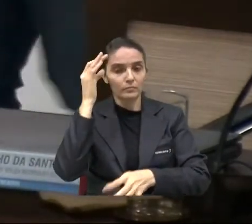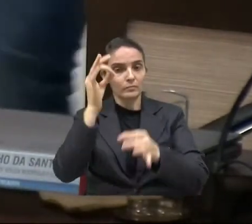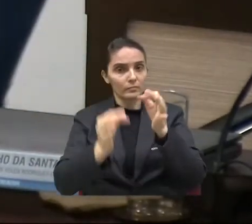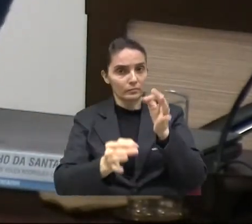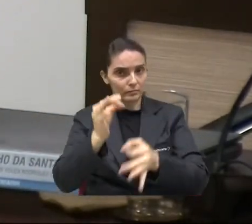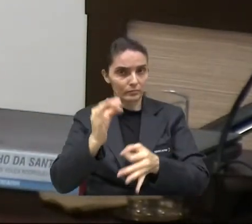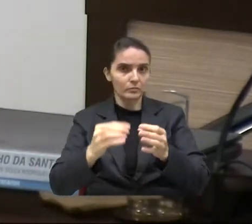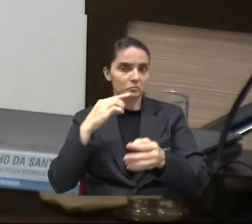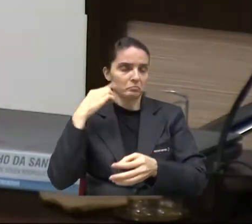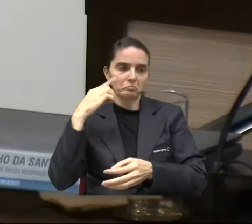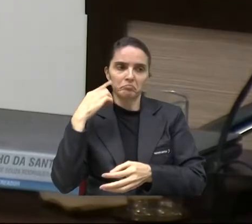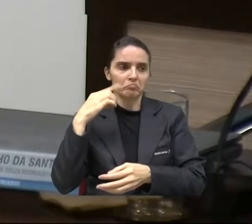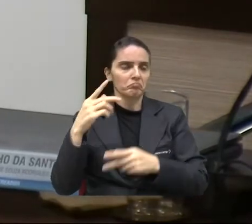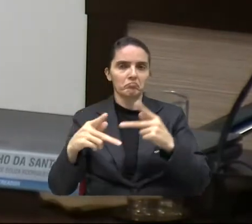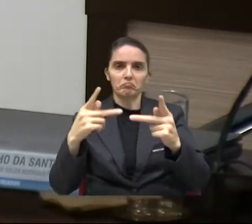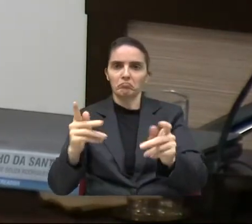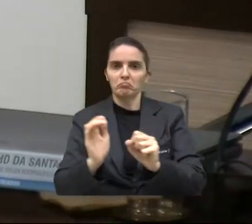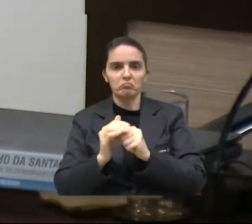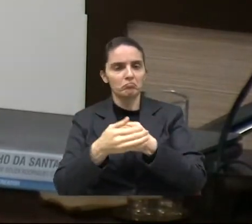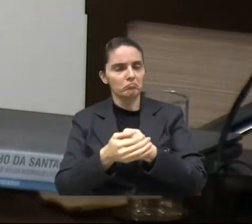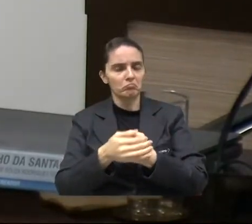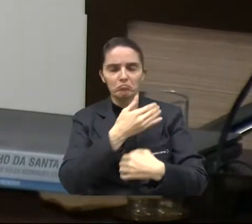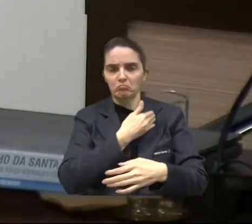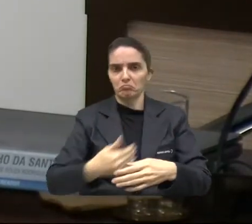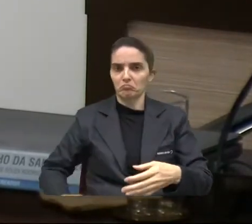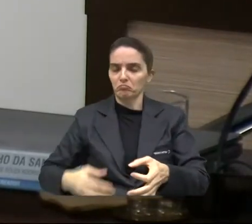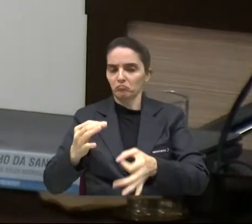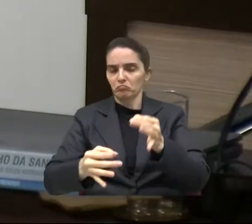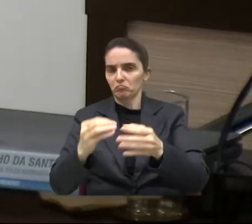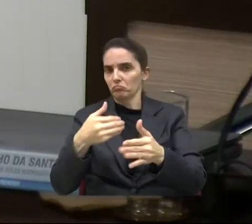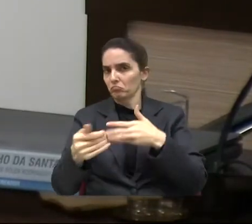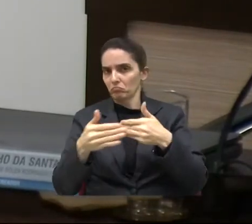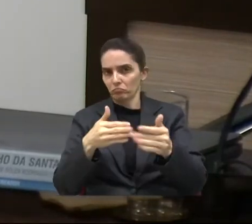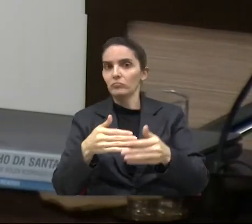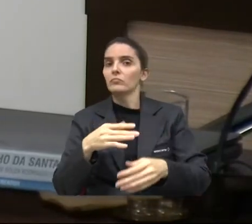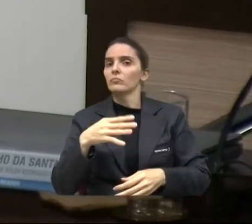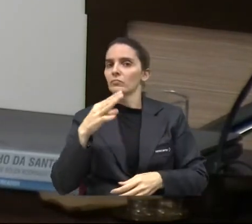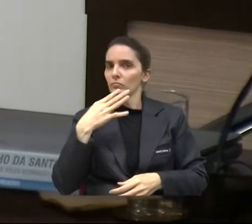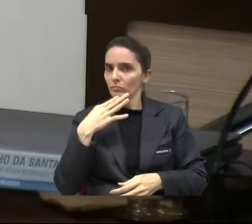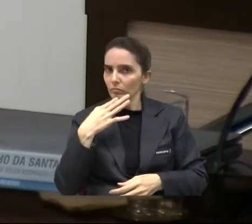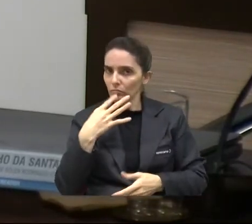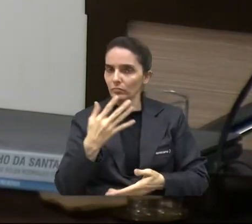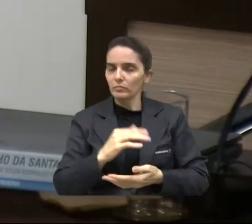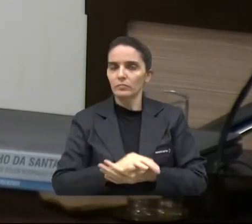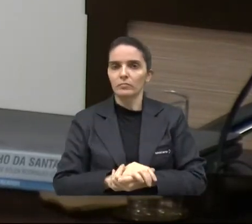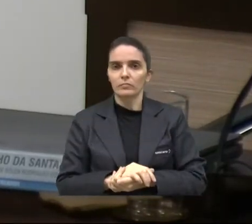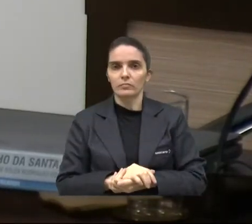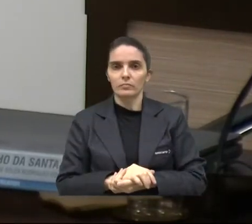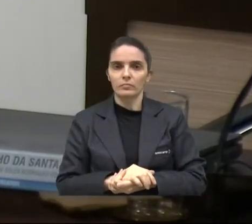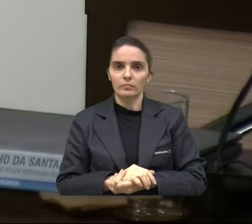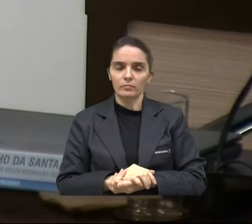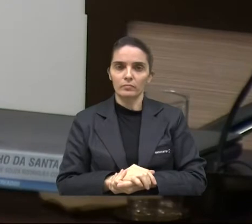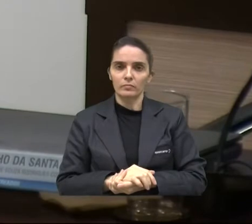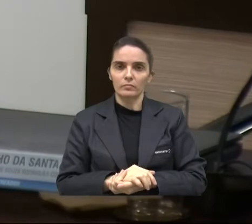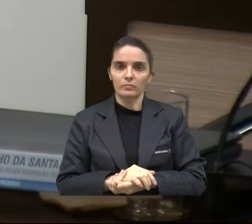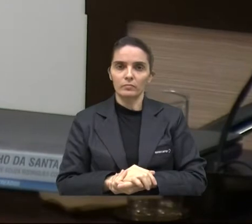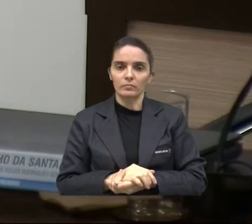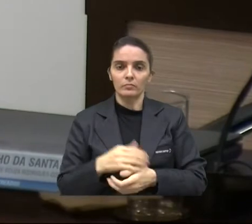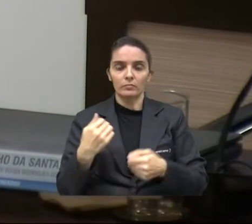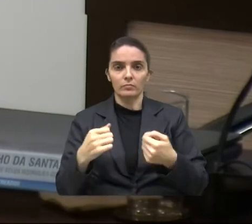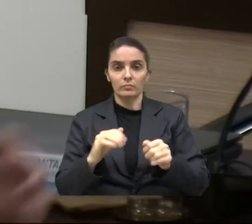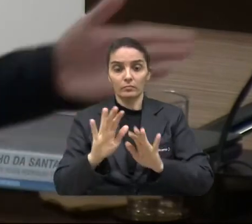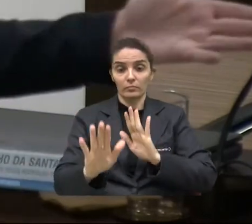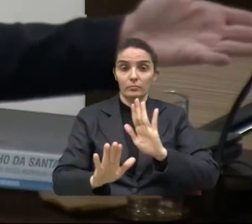seja advogado, promotor, defensor público ou juiz, sabe do que eu estou falando. Então, eu só acho que tem que ter cautela,